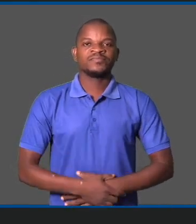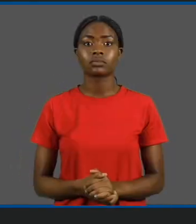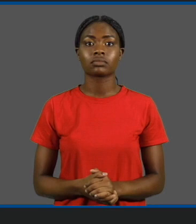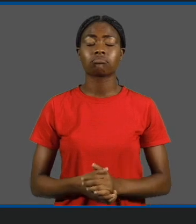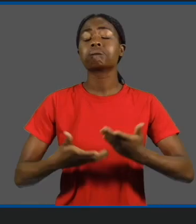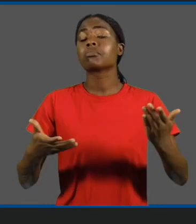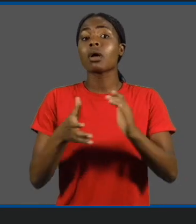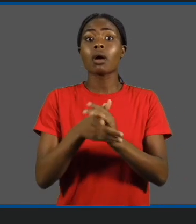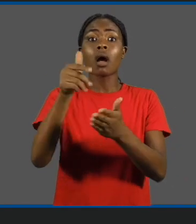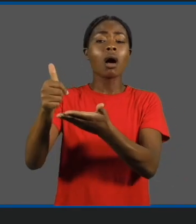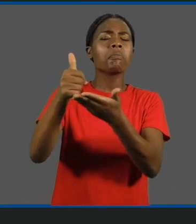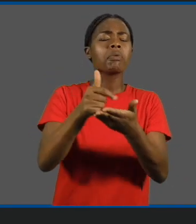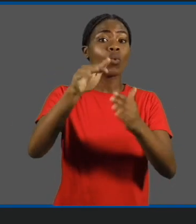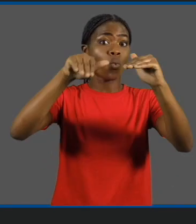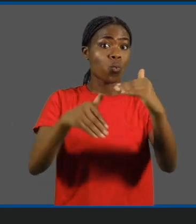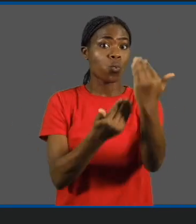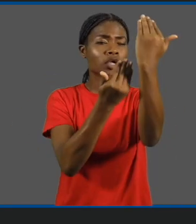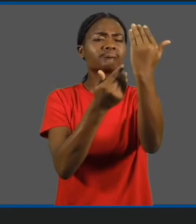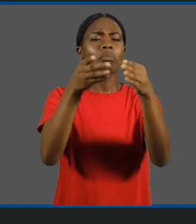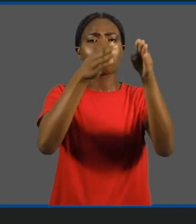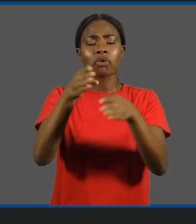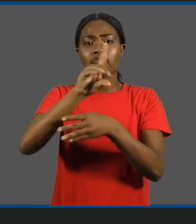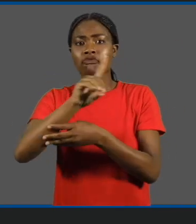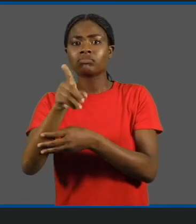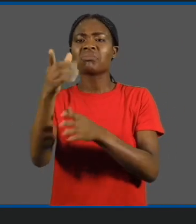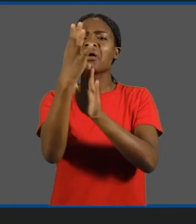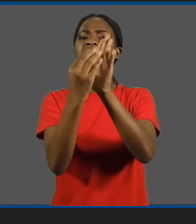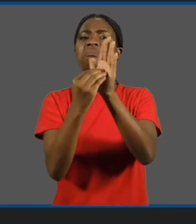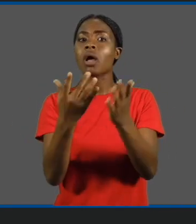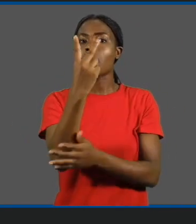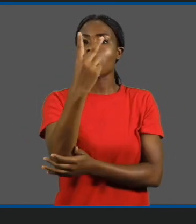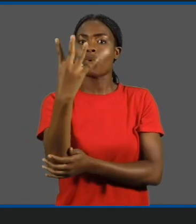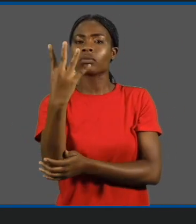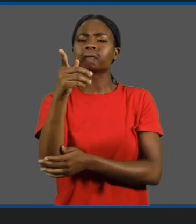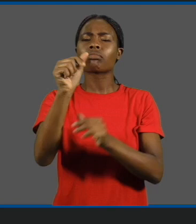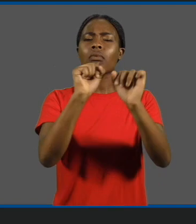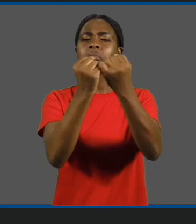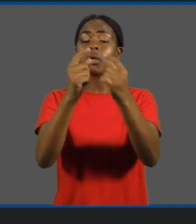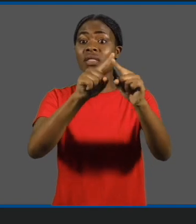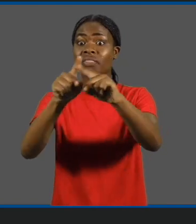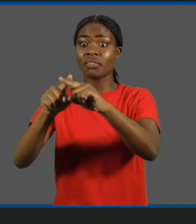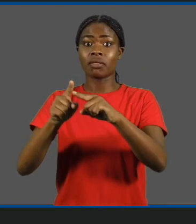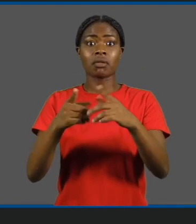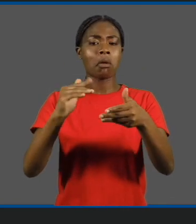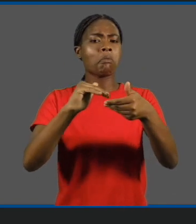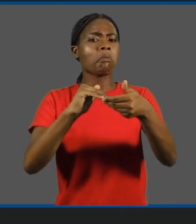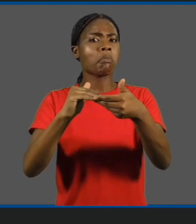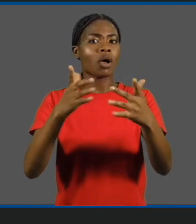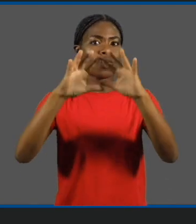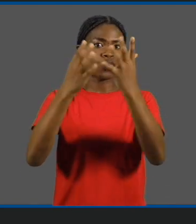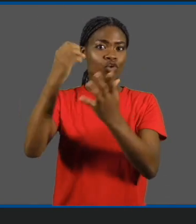ultrapassada. O apoio do UNICEF a pessoas com deficiência na Beira é feito em parceria com a Light for the